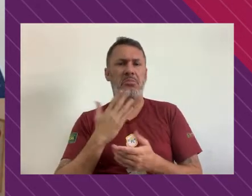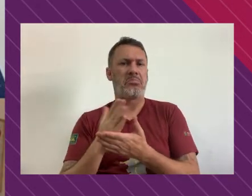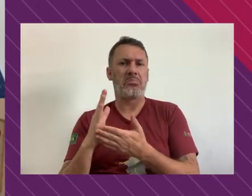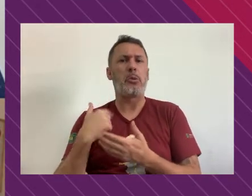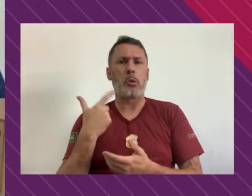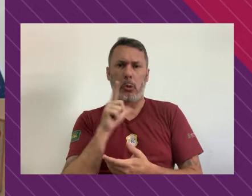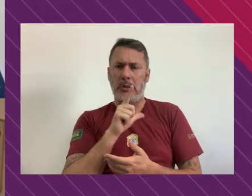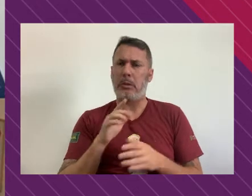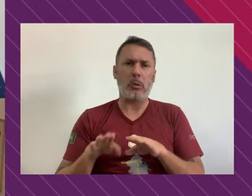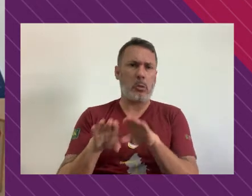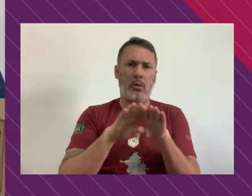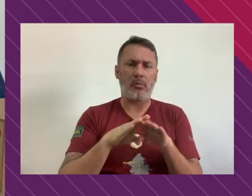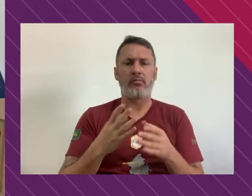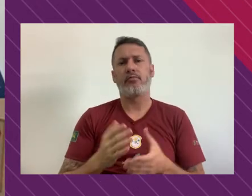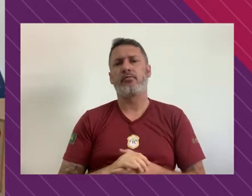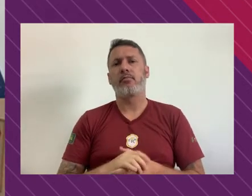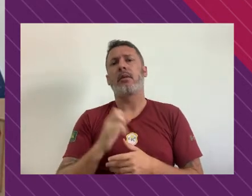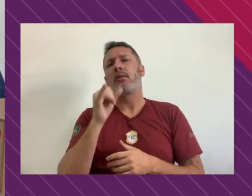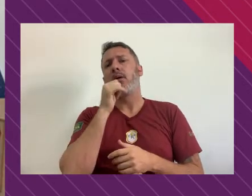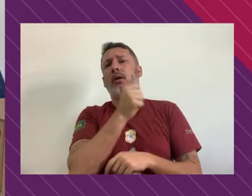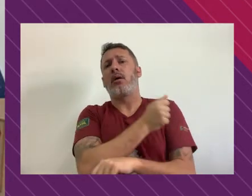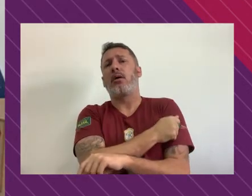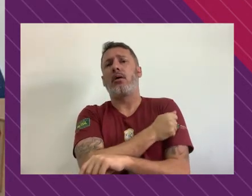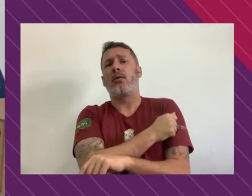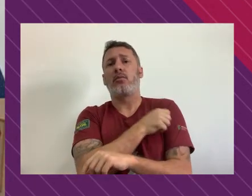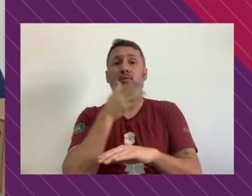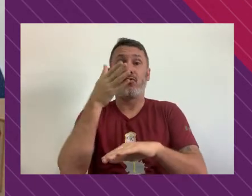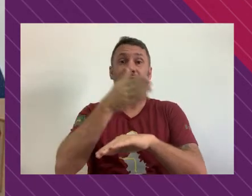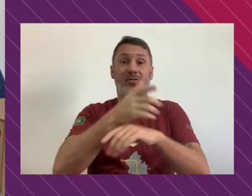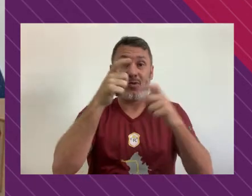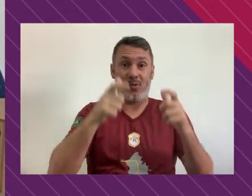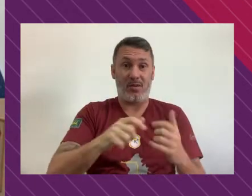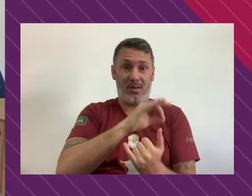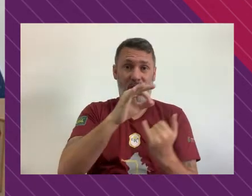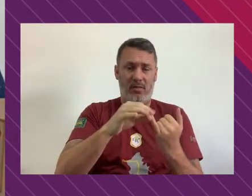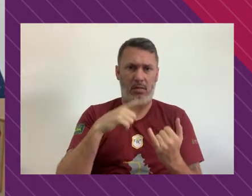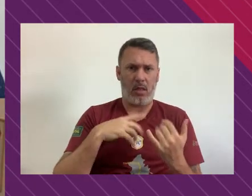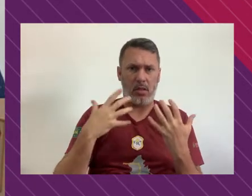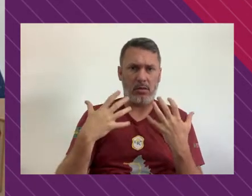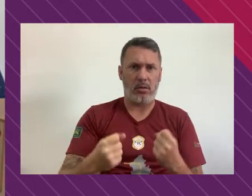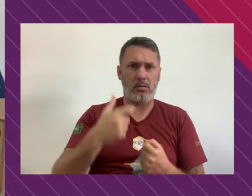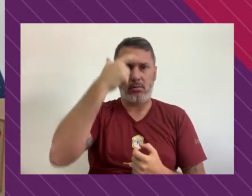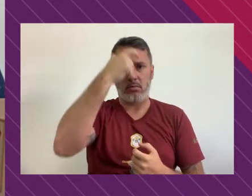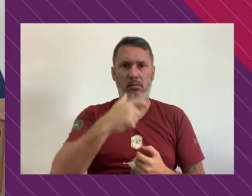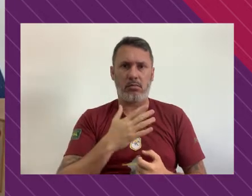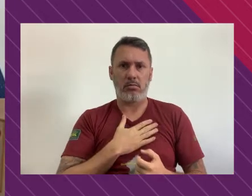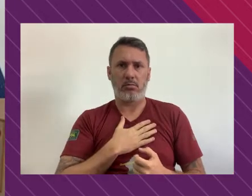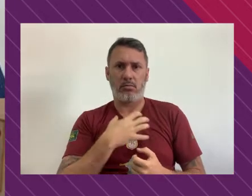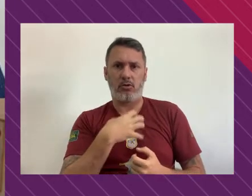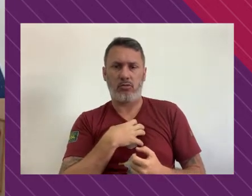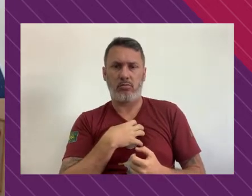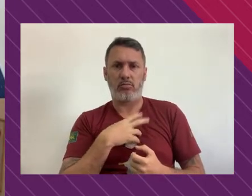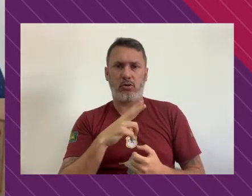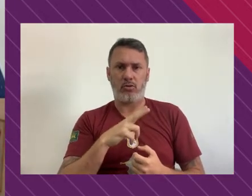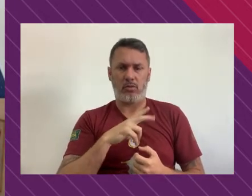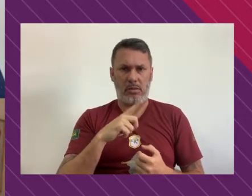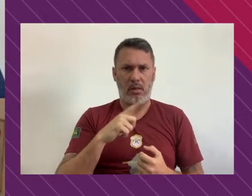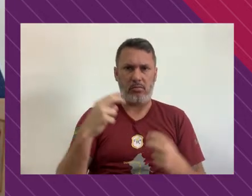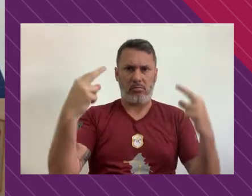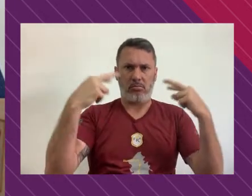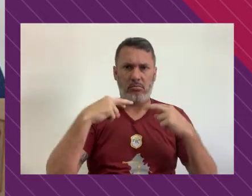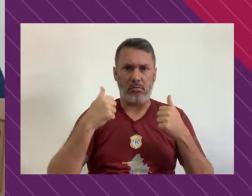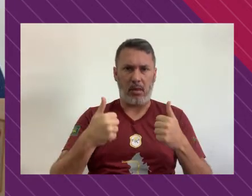alunos e alunas encontram um ambiente que é acolhedor às suas singularidades. Então, são desafios